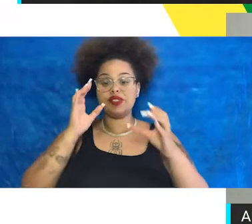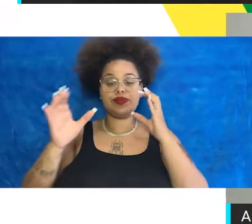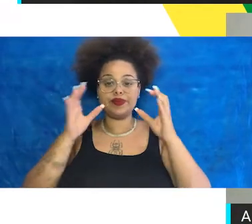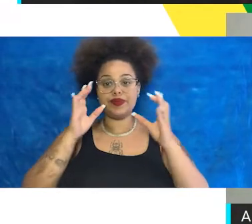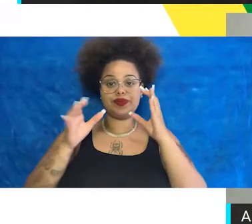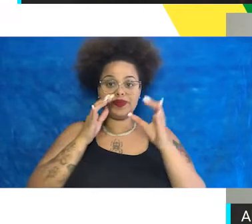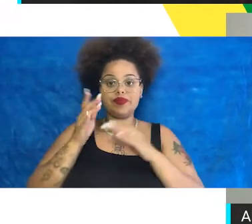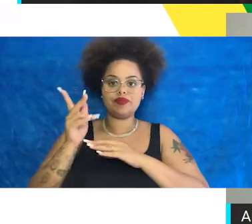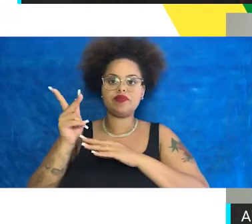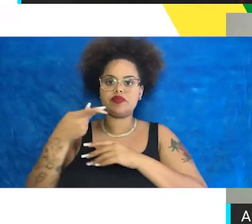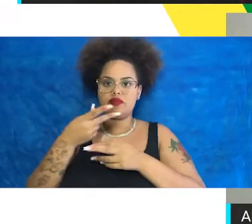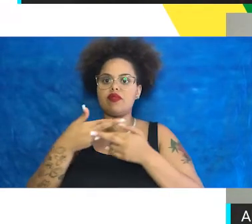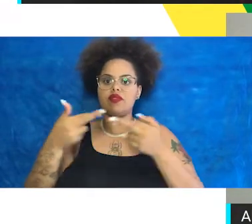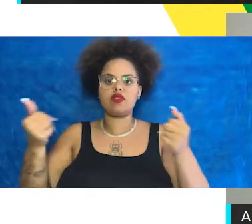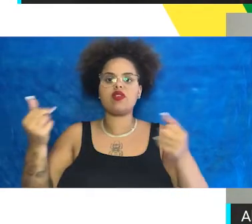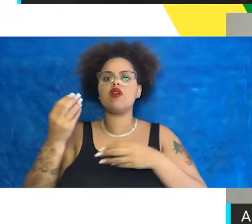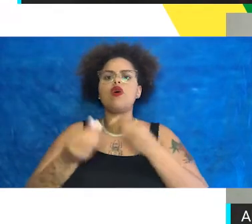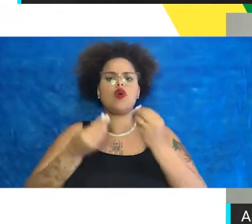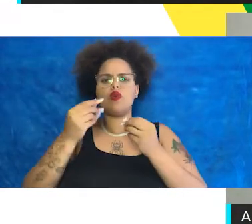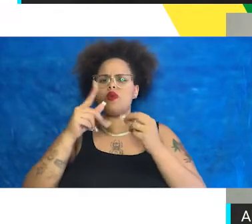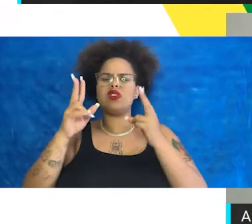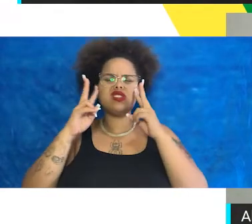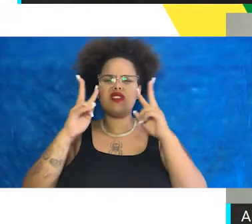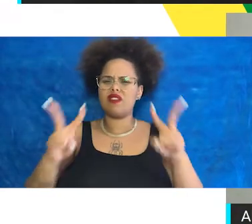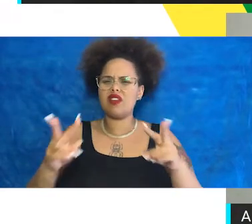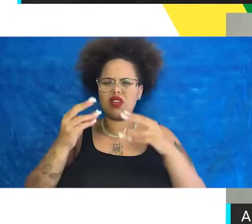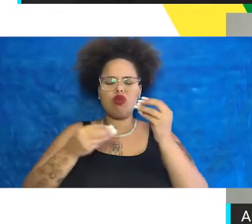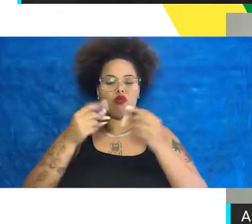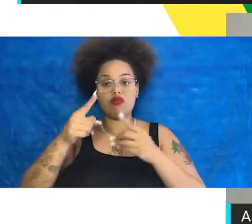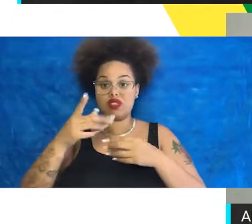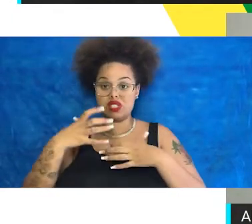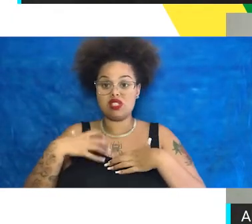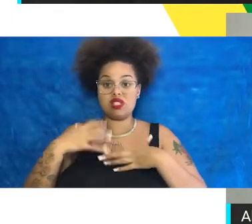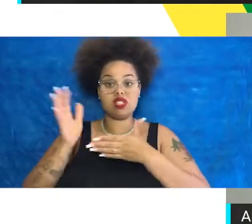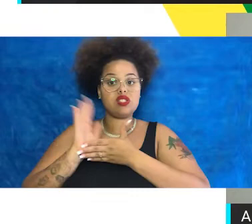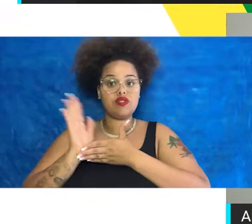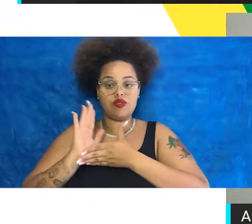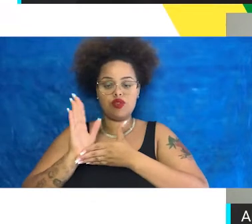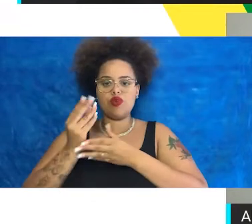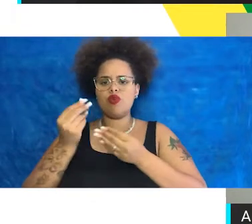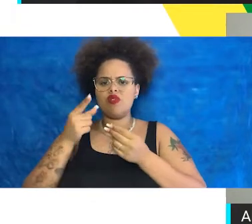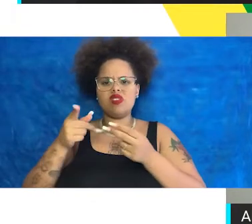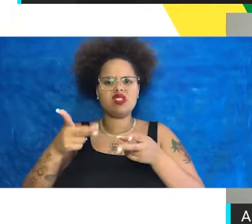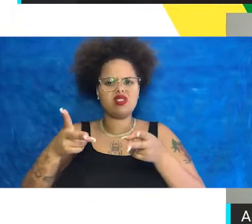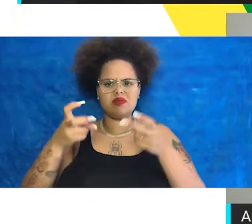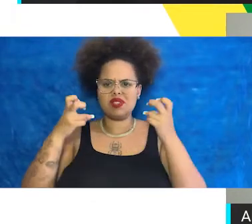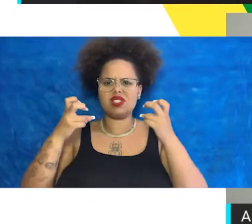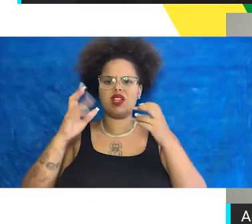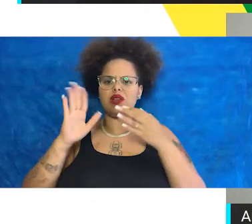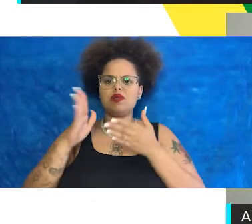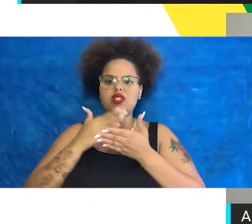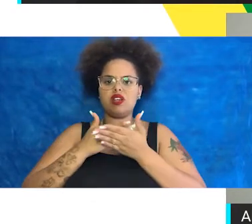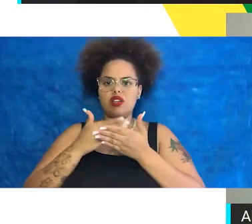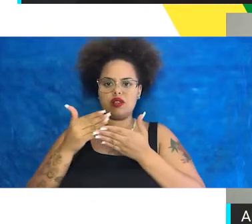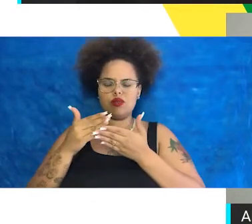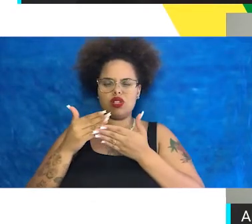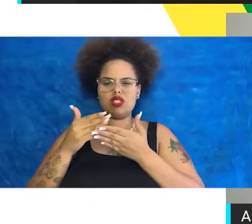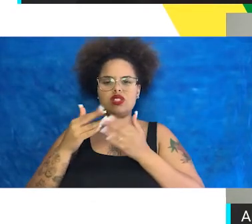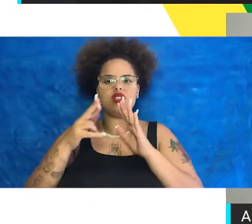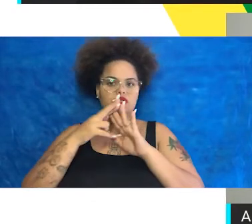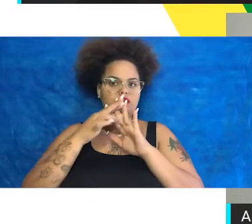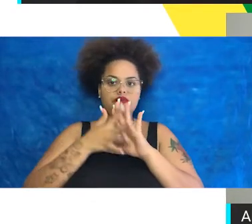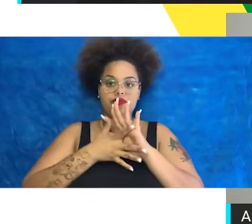isso para alguém, né? Como que você vê, como que você sente esse filme, como que você percebe, já começa ali uma escrita de roteiro,